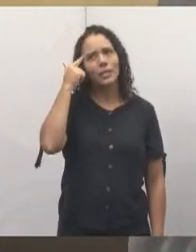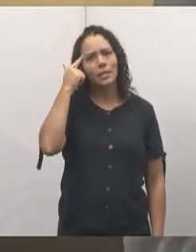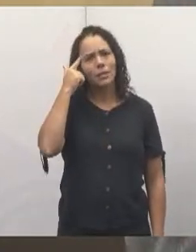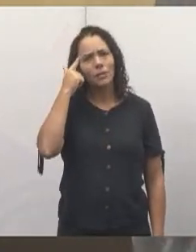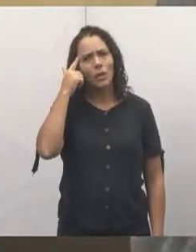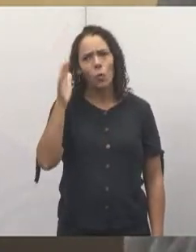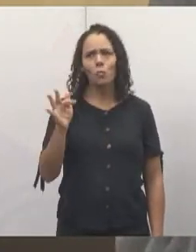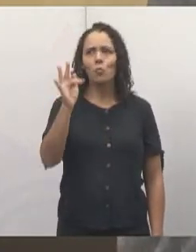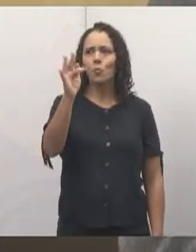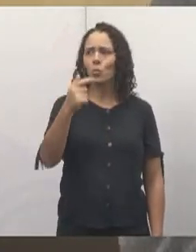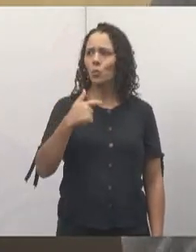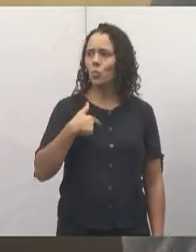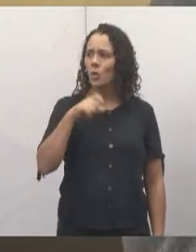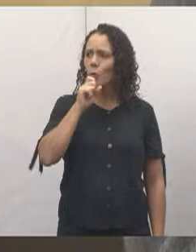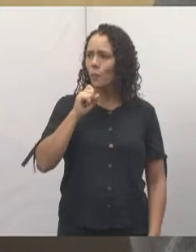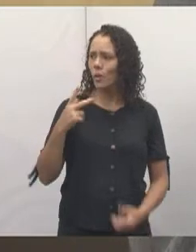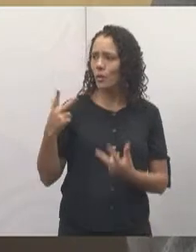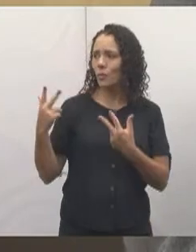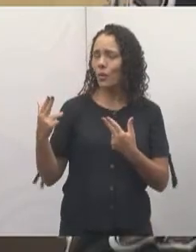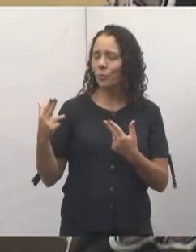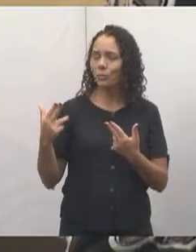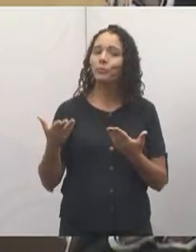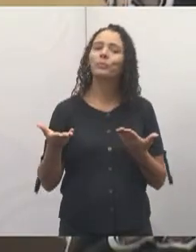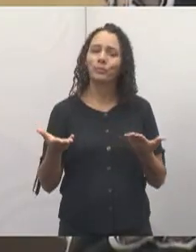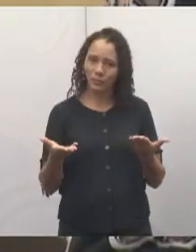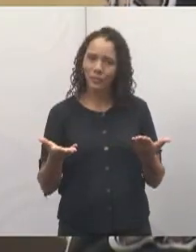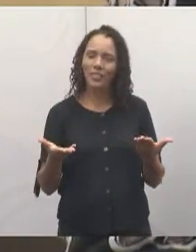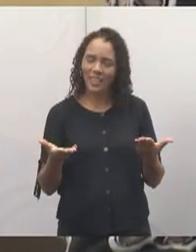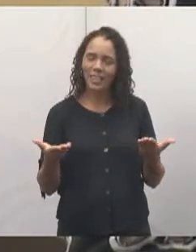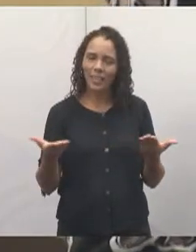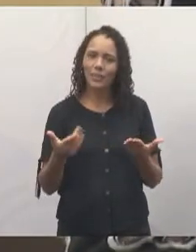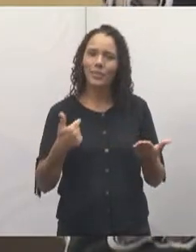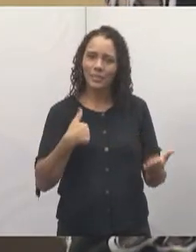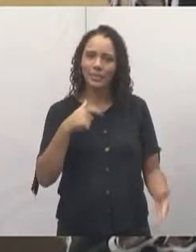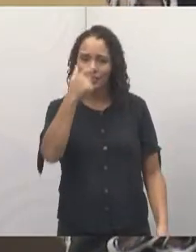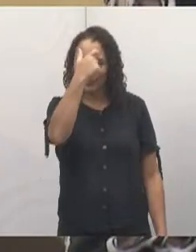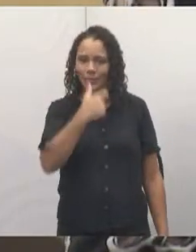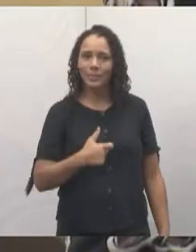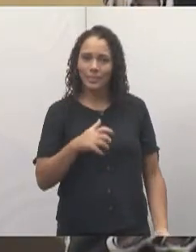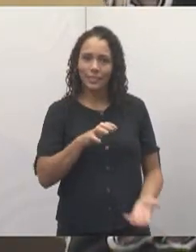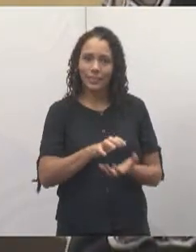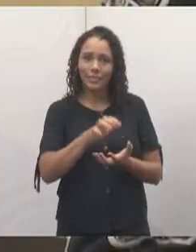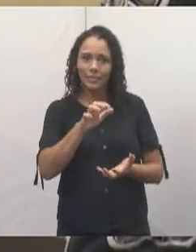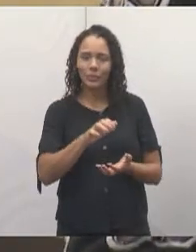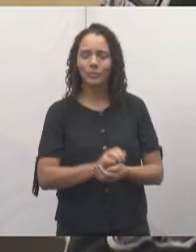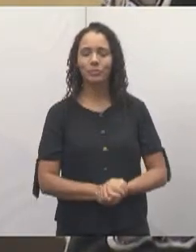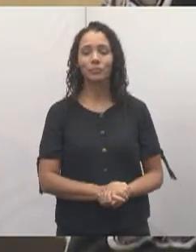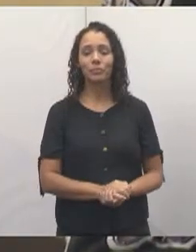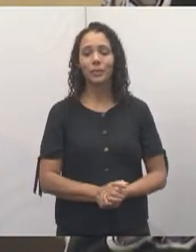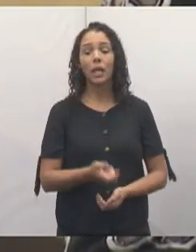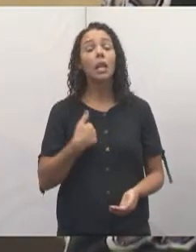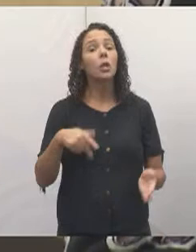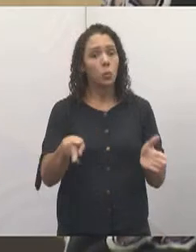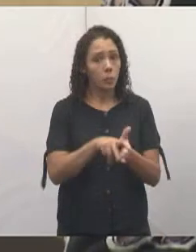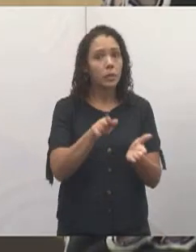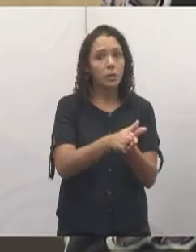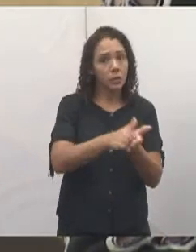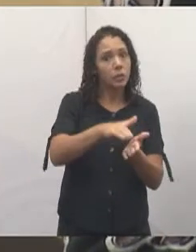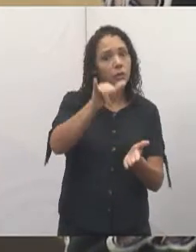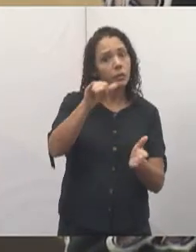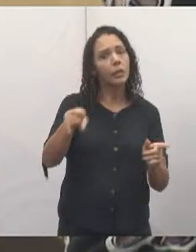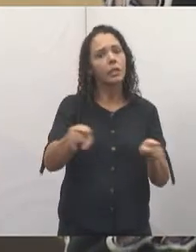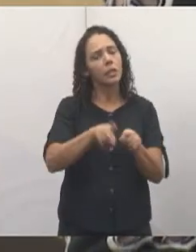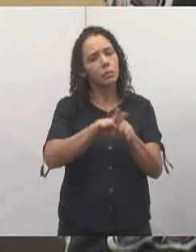tão velho quanto esse? Cheguei lá. Eu sou de Jacareí, a família também é daqui, e eu fiz direito